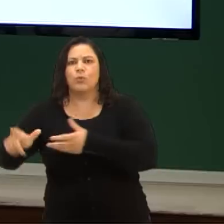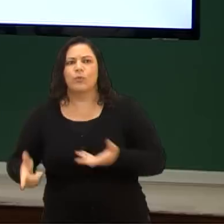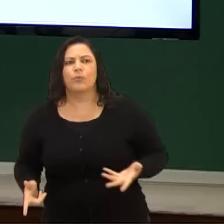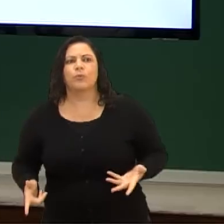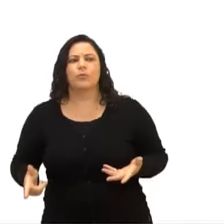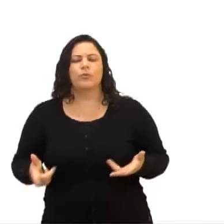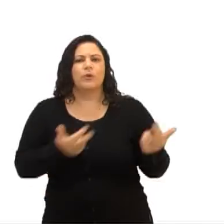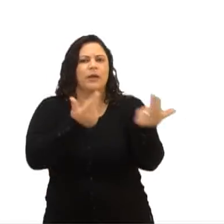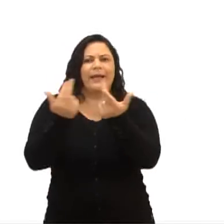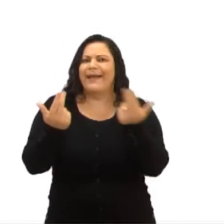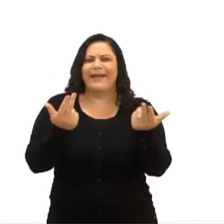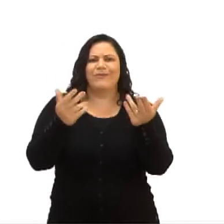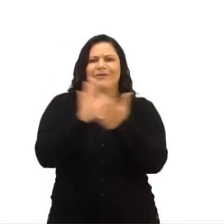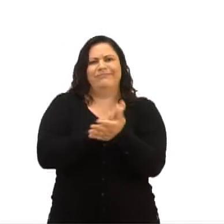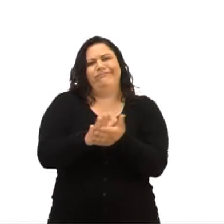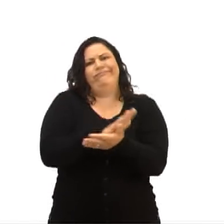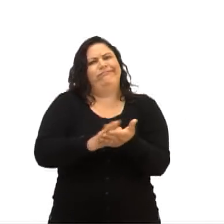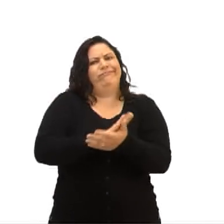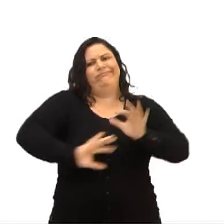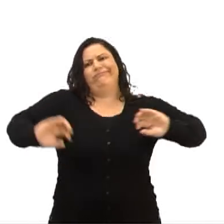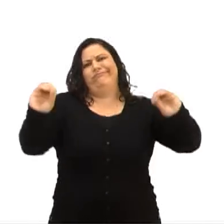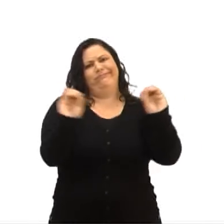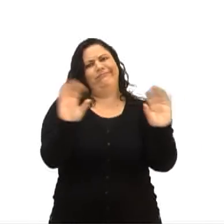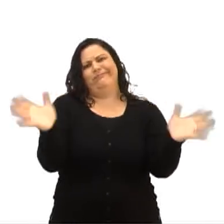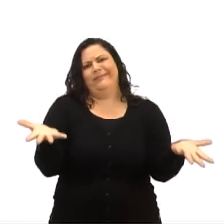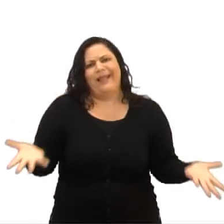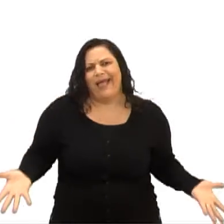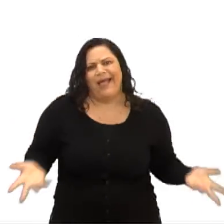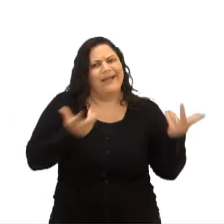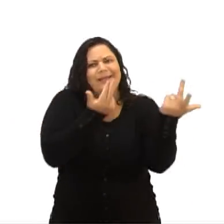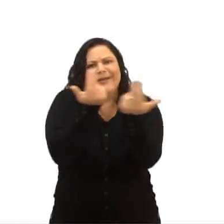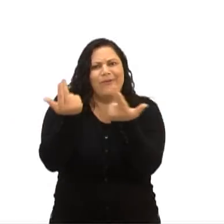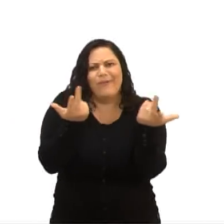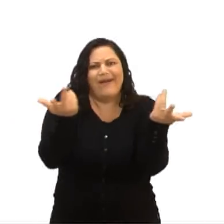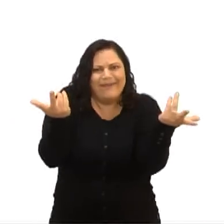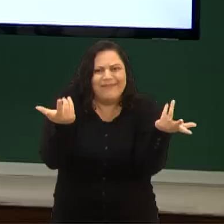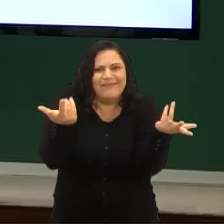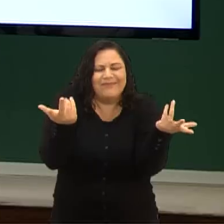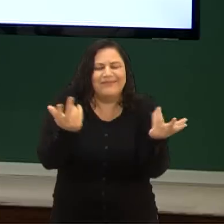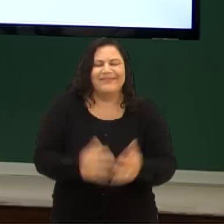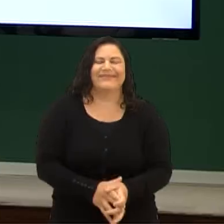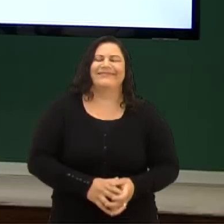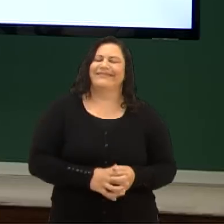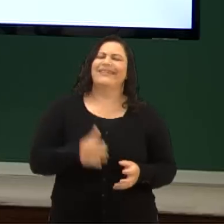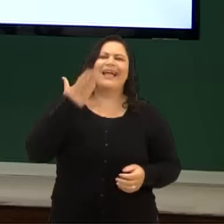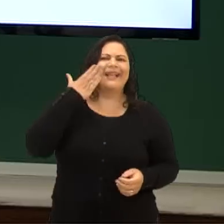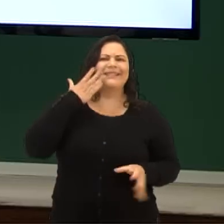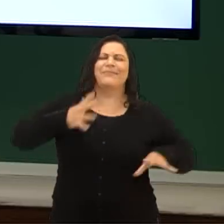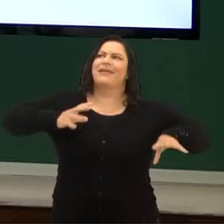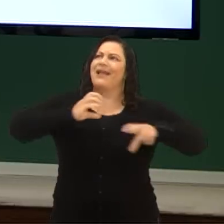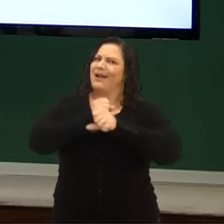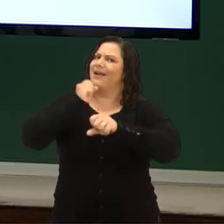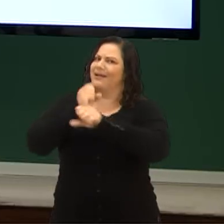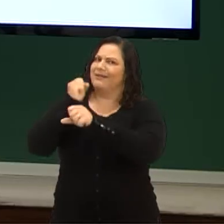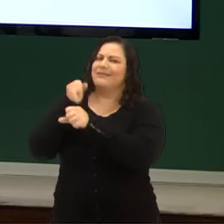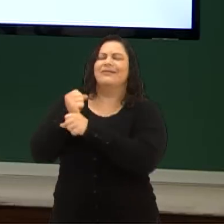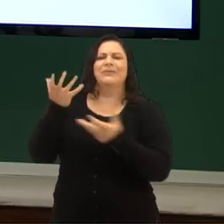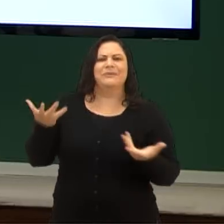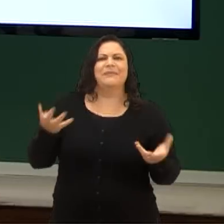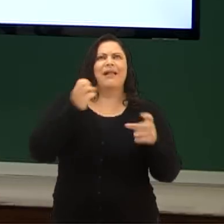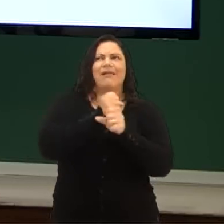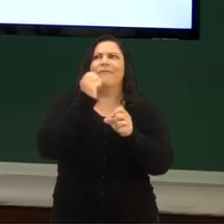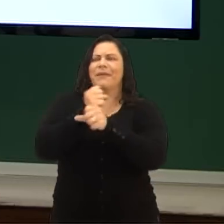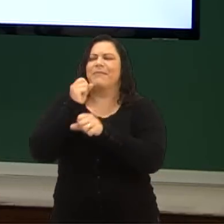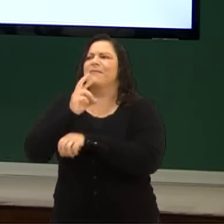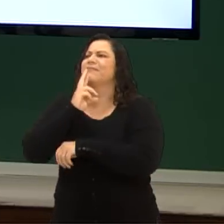é a mesma coisa que não fazer nada. Ô, professor, quer dizer... Não, brincadeira. Sabe aquela conta que você faz e faz um monte de conta